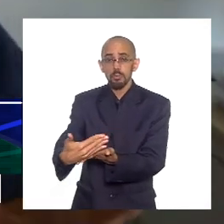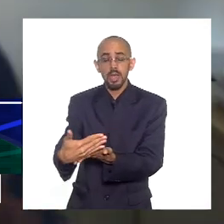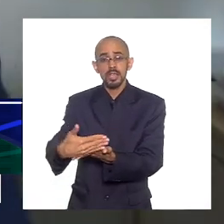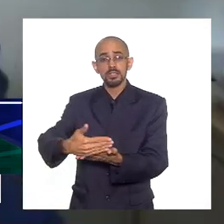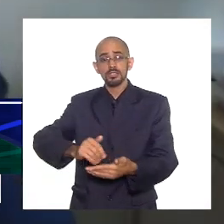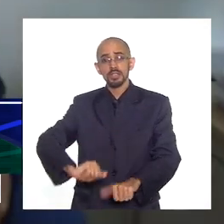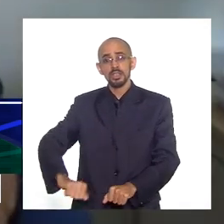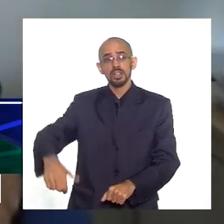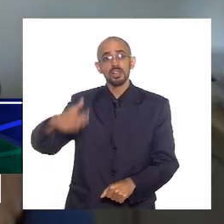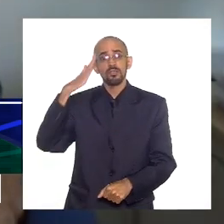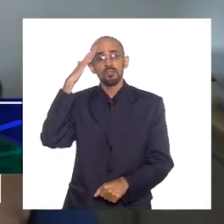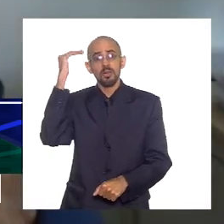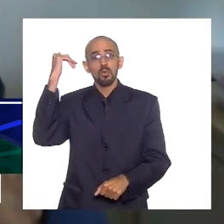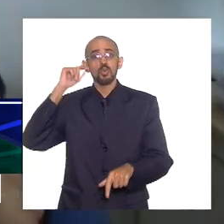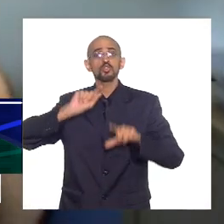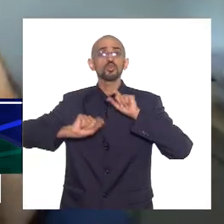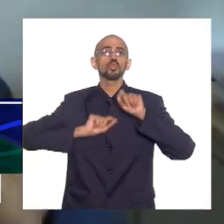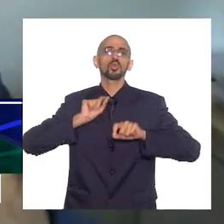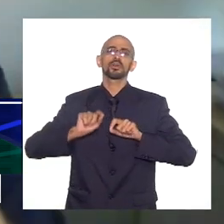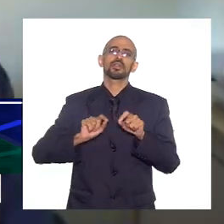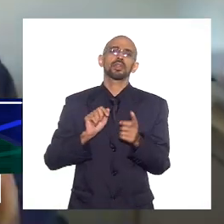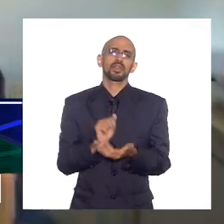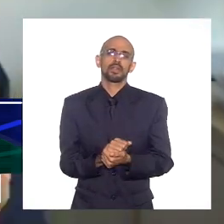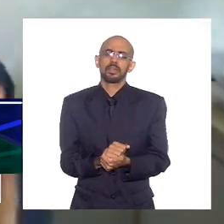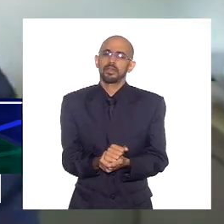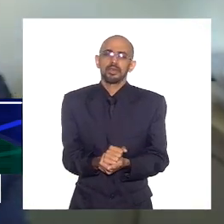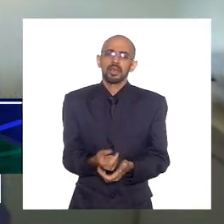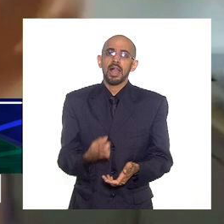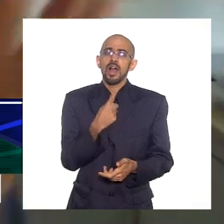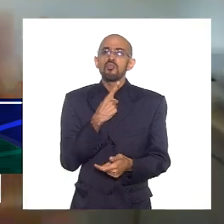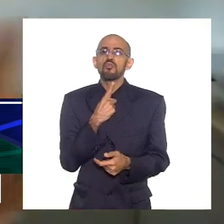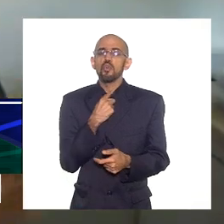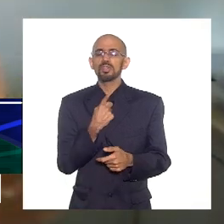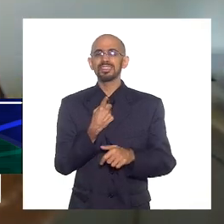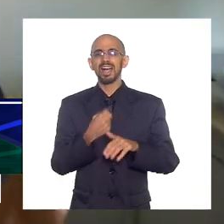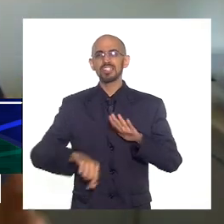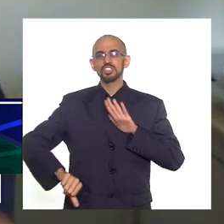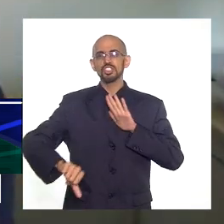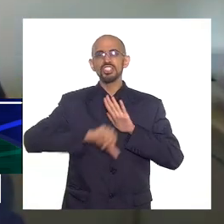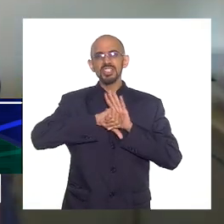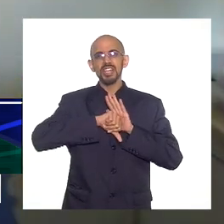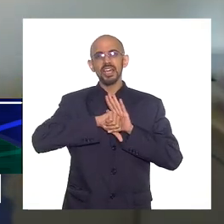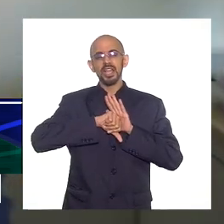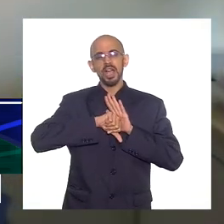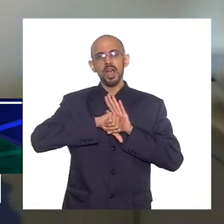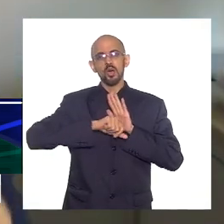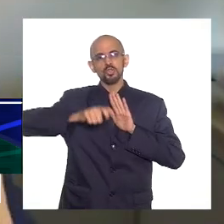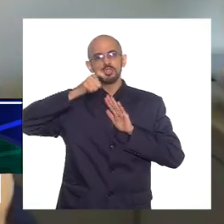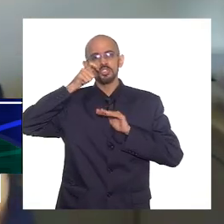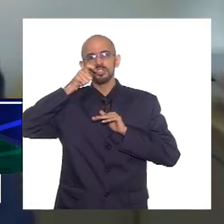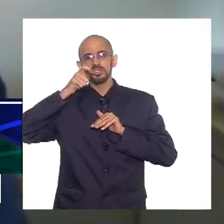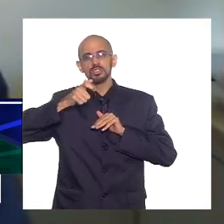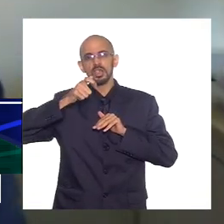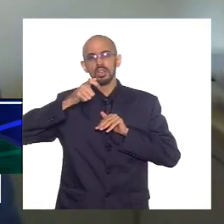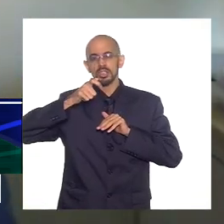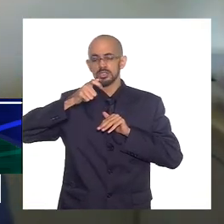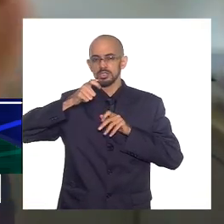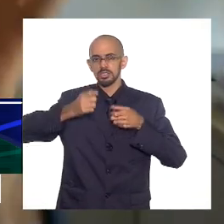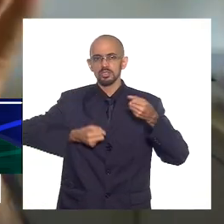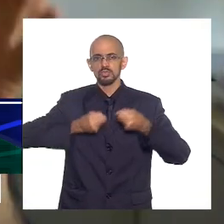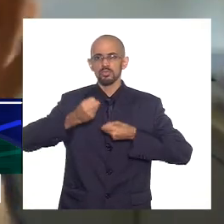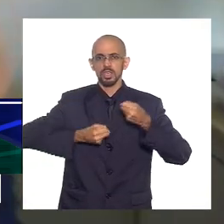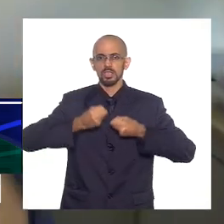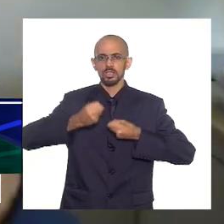famoso ímpeto, né? Aquele ímpeto ilegal de querer em cima dos veículos,